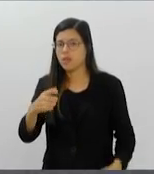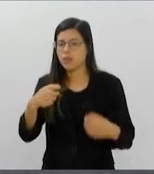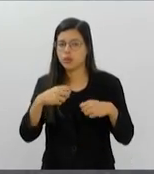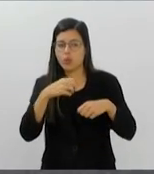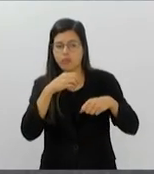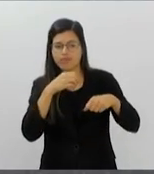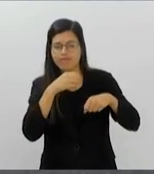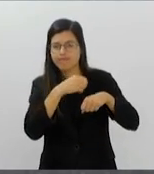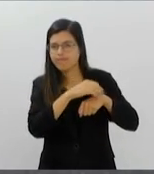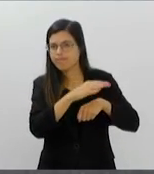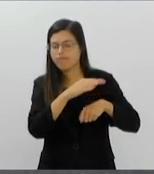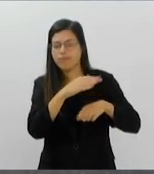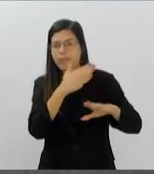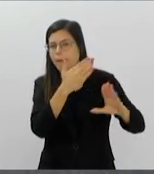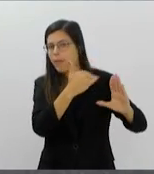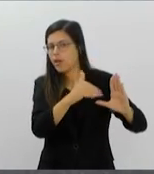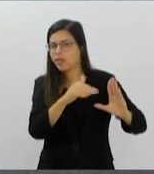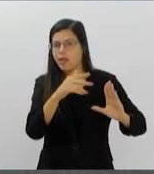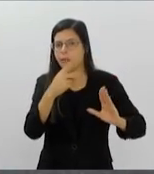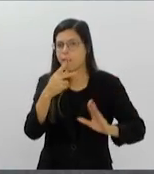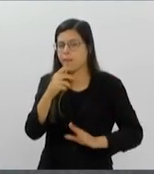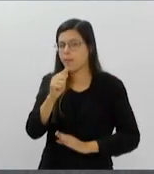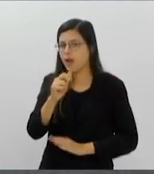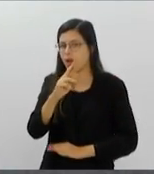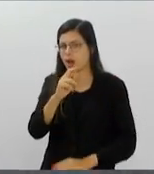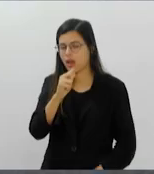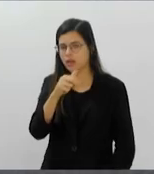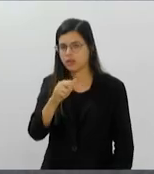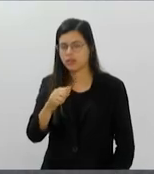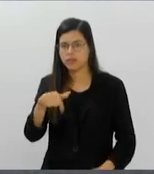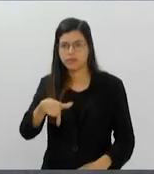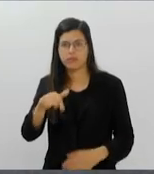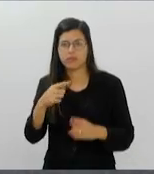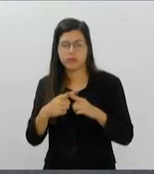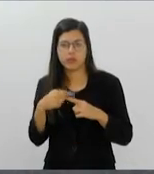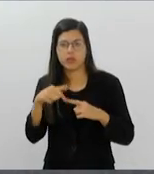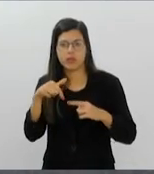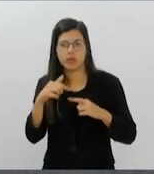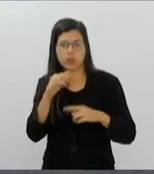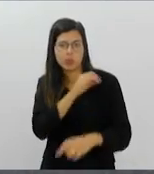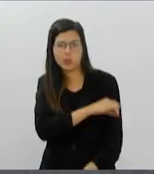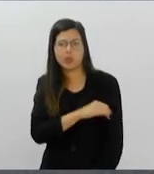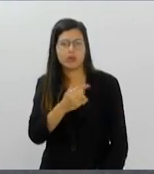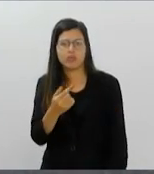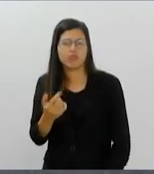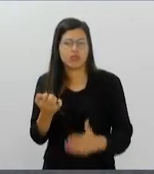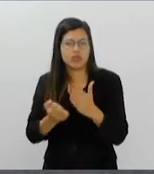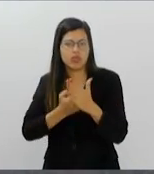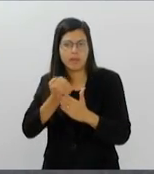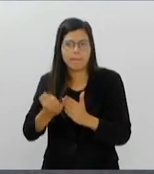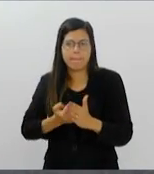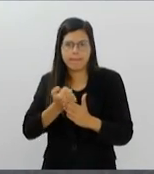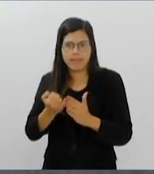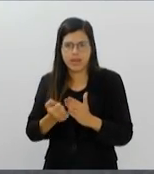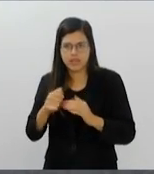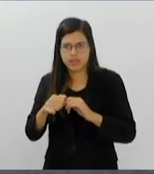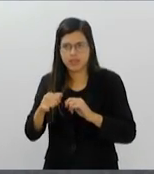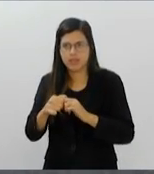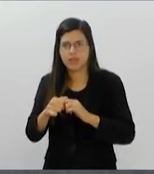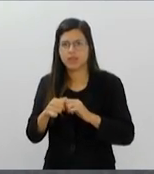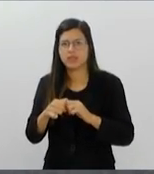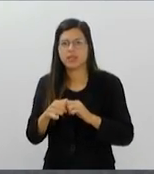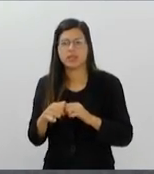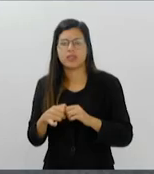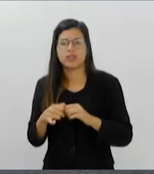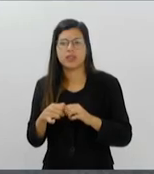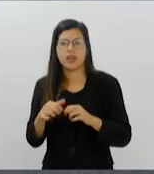no Rio de Janeiro não tinha uma empresa que reciclava e reaproveitava. Veja como a questão ambiental depende de atividades